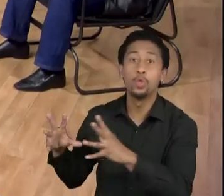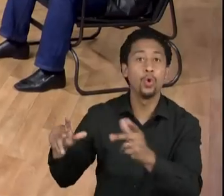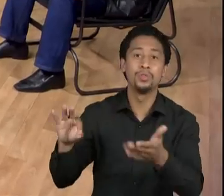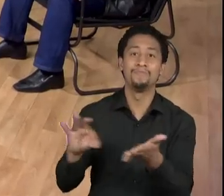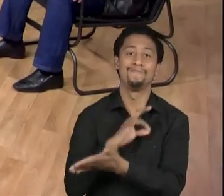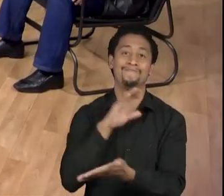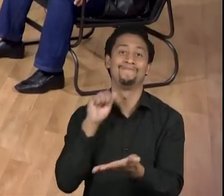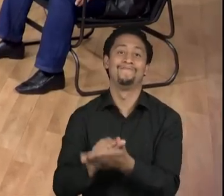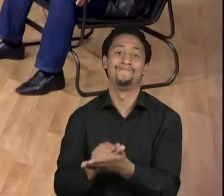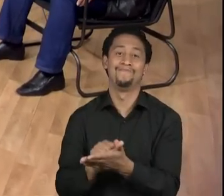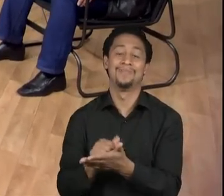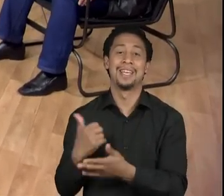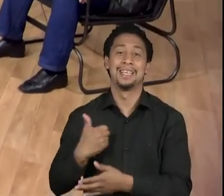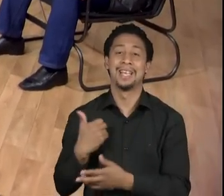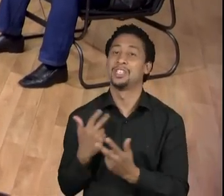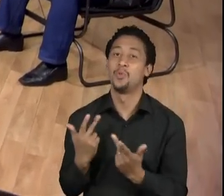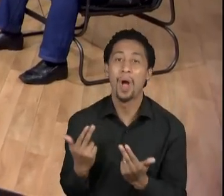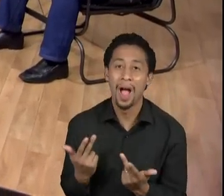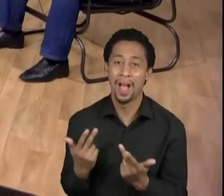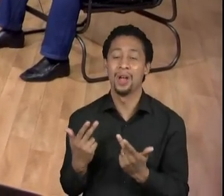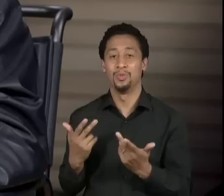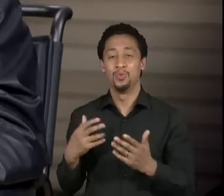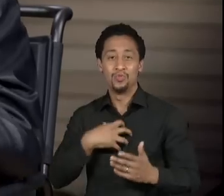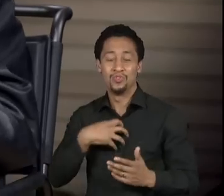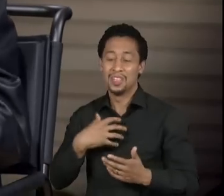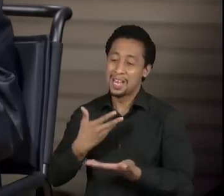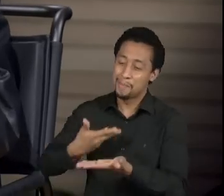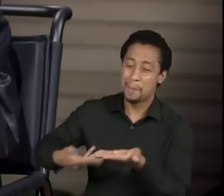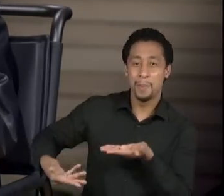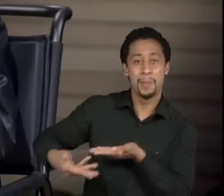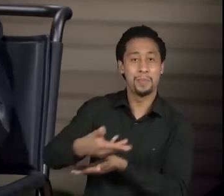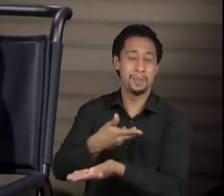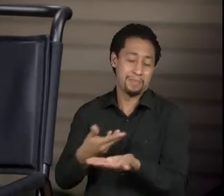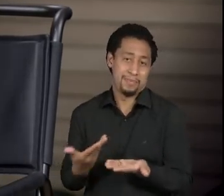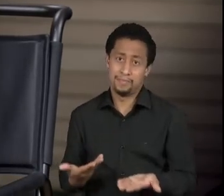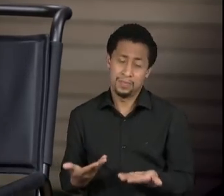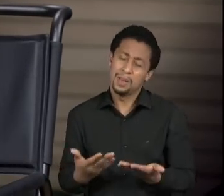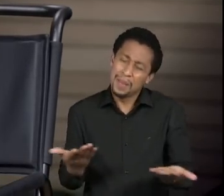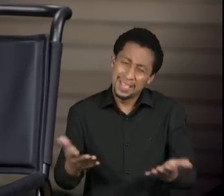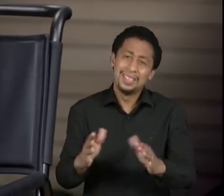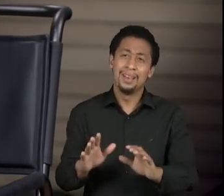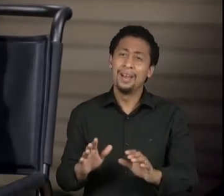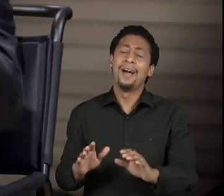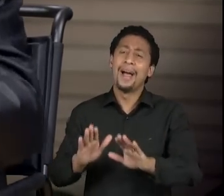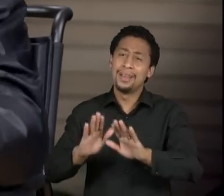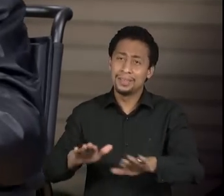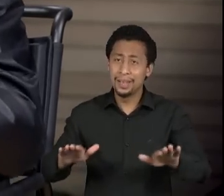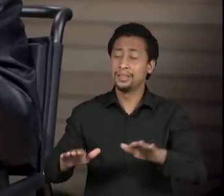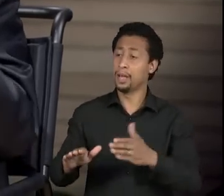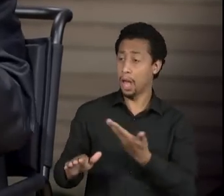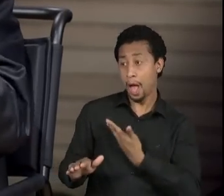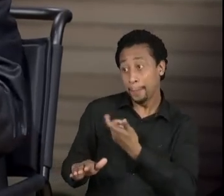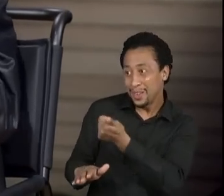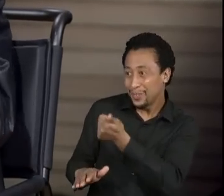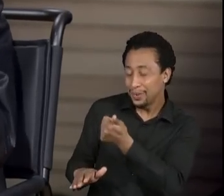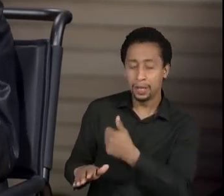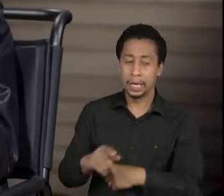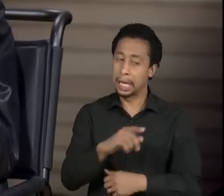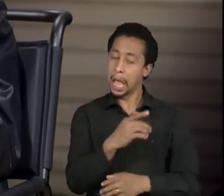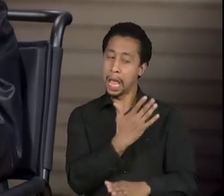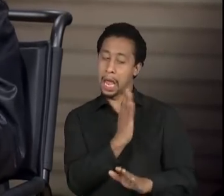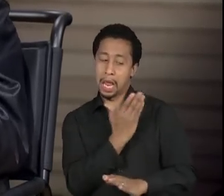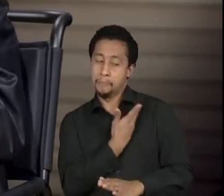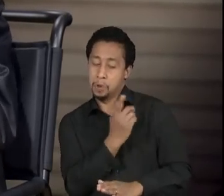inerente ao mundo contemporâneo está presente lá. Claro, as crianças vão ser amigas de uns, não vão ser amigas de outros, mas vão aprender